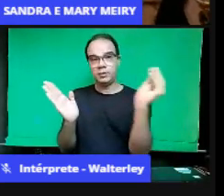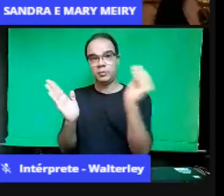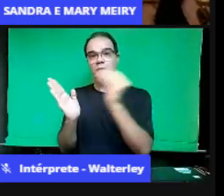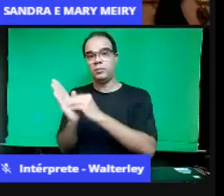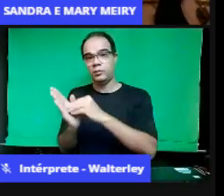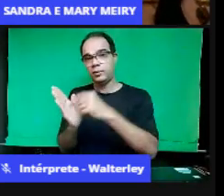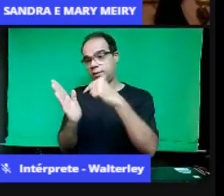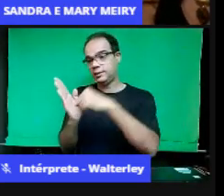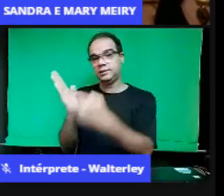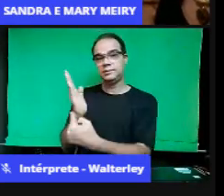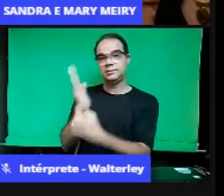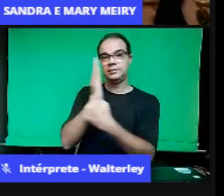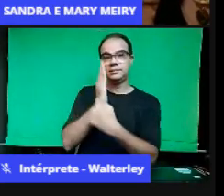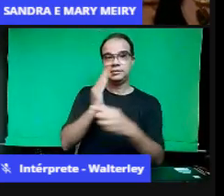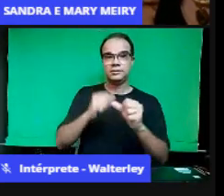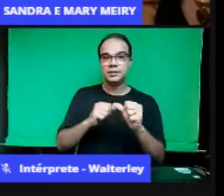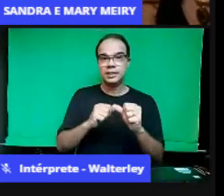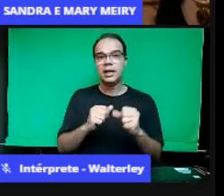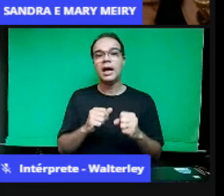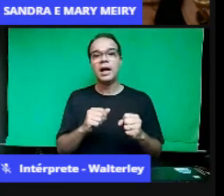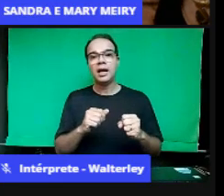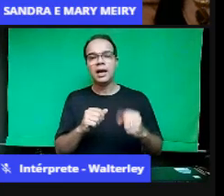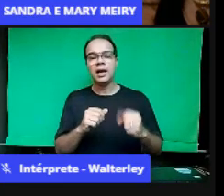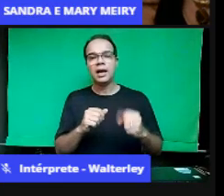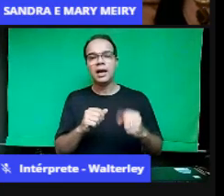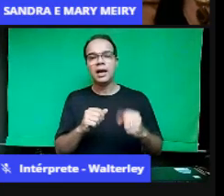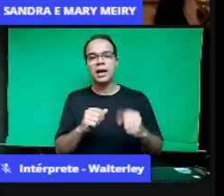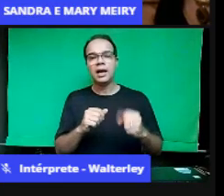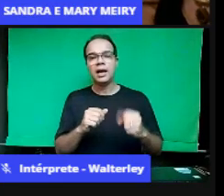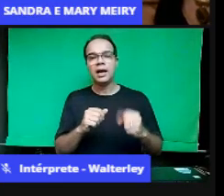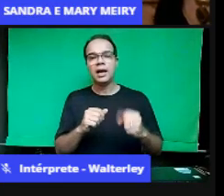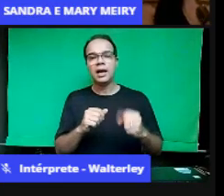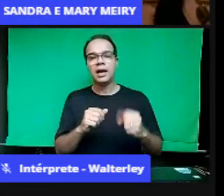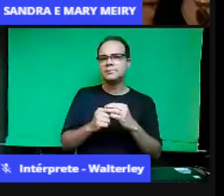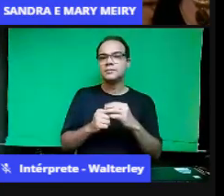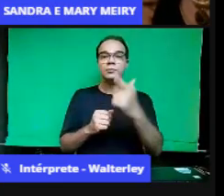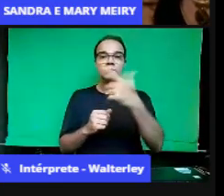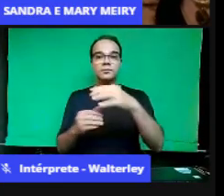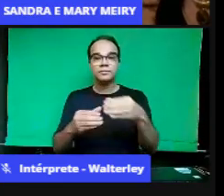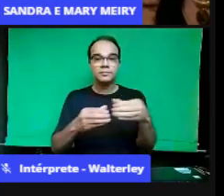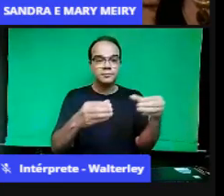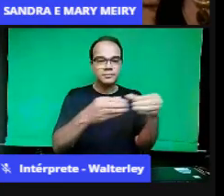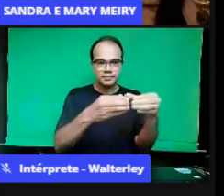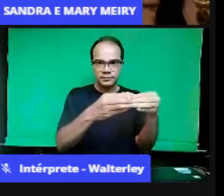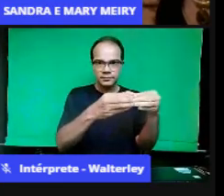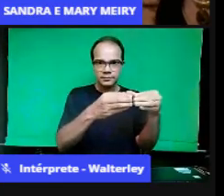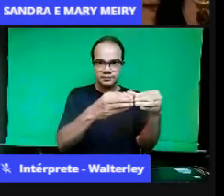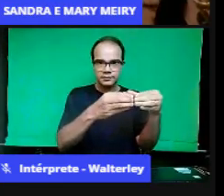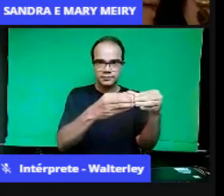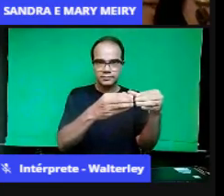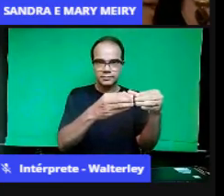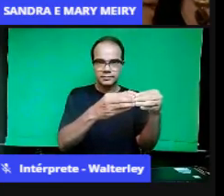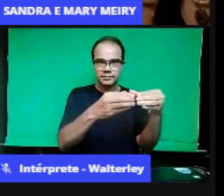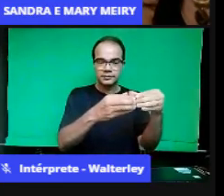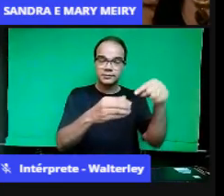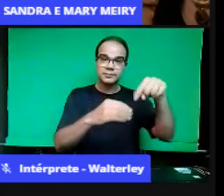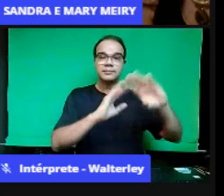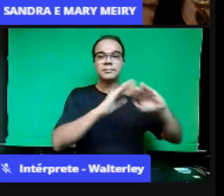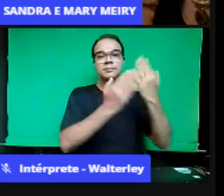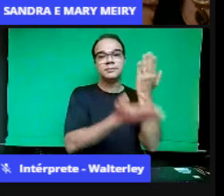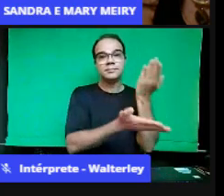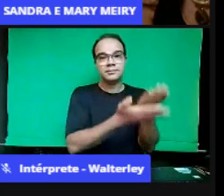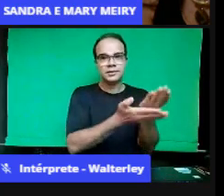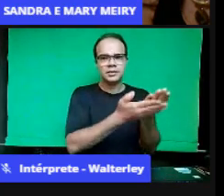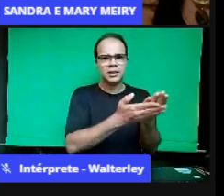outra situação que a gente coloca, elenca aqui, é a composição da equipe, né? Toda a escola precisa